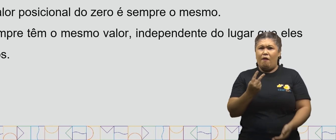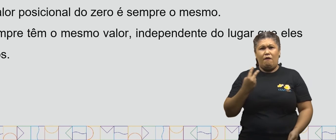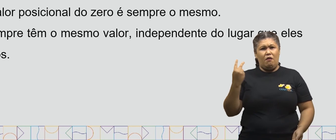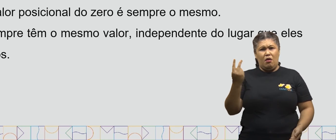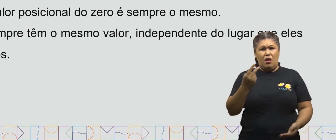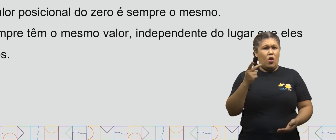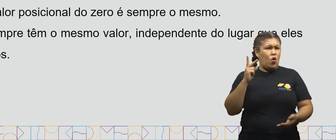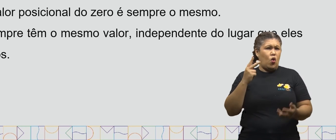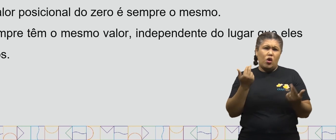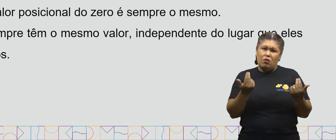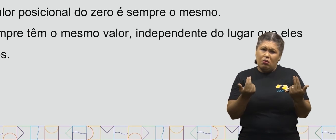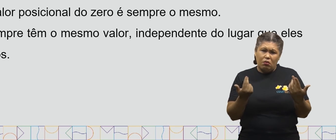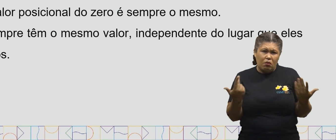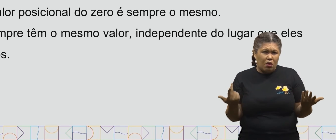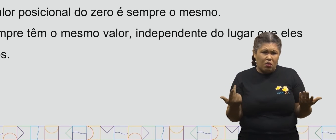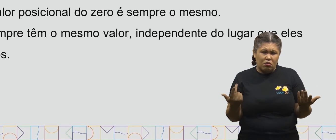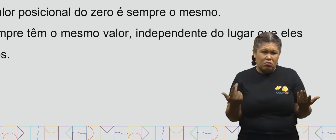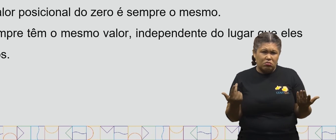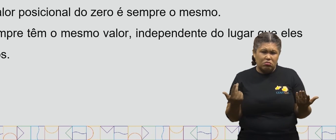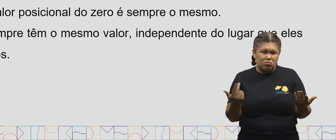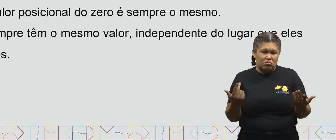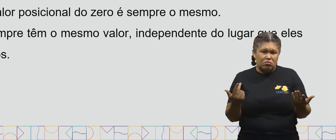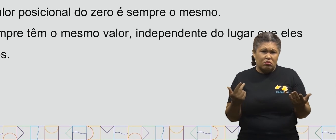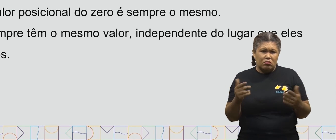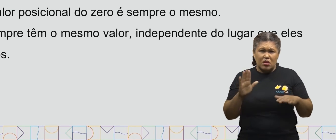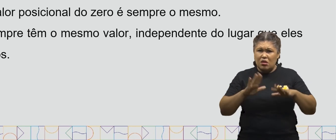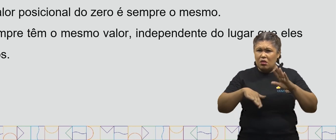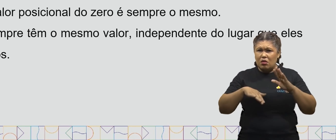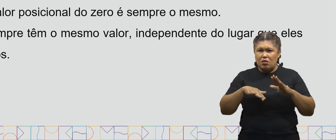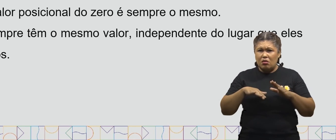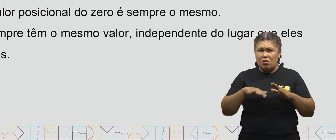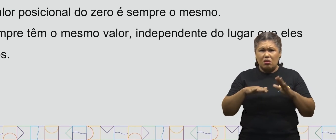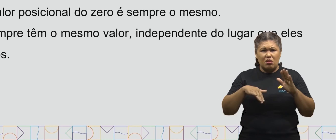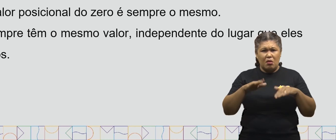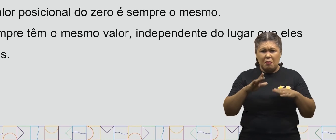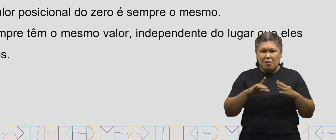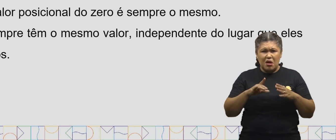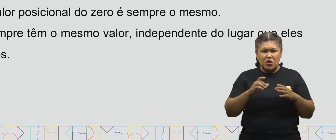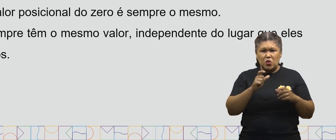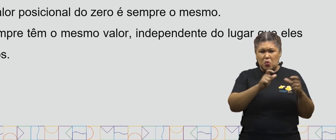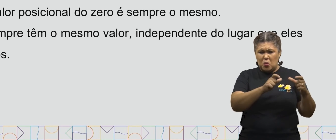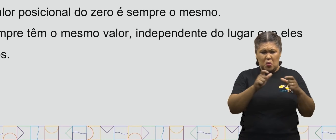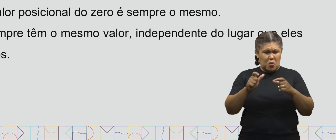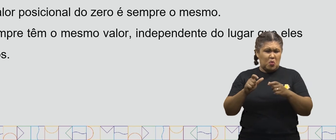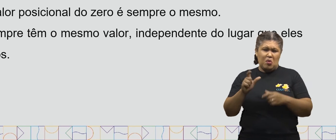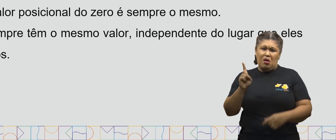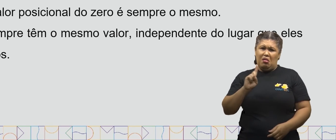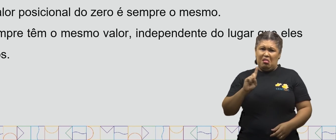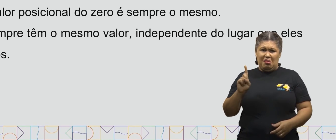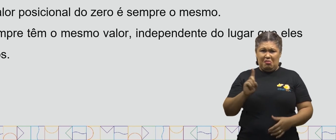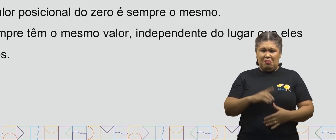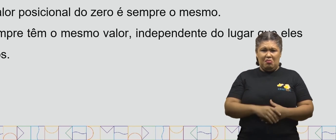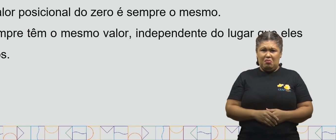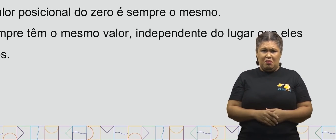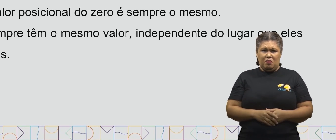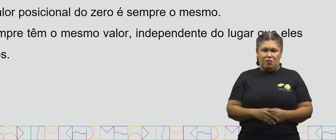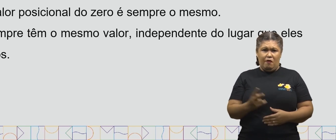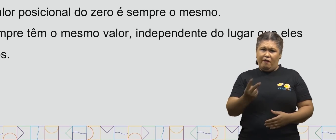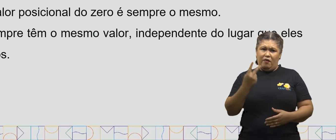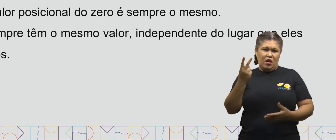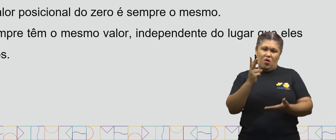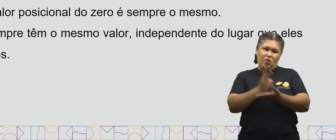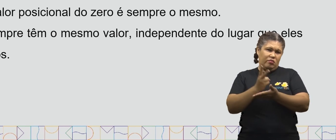mesmo valor, independente do lugar que eles estejam posicionados. E